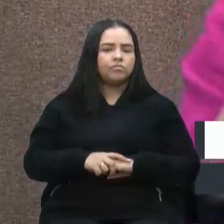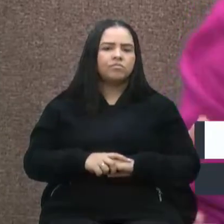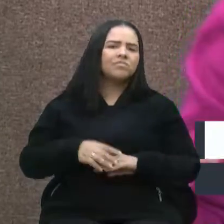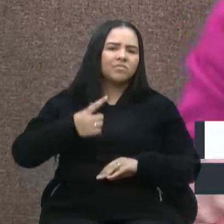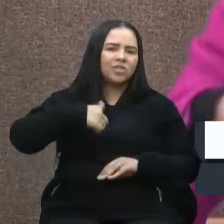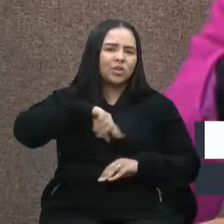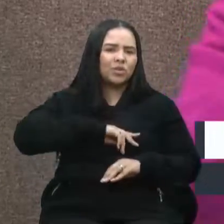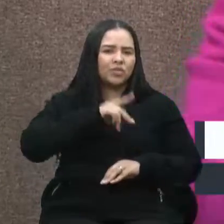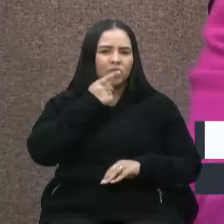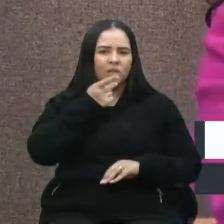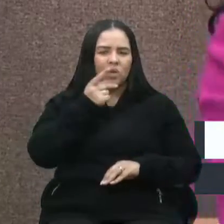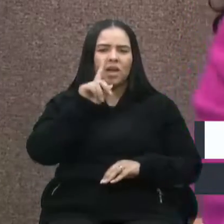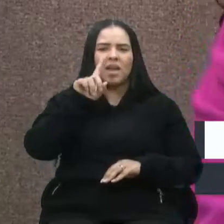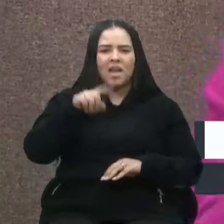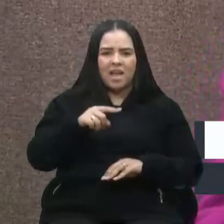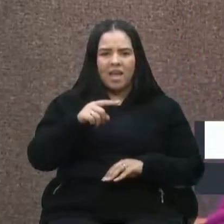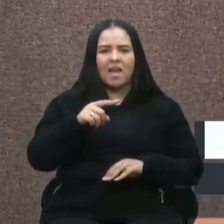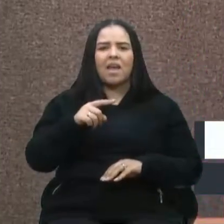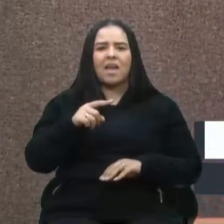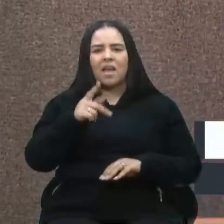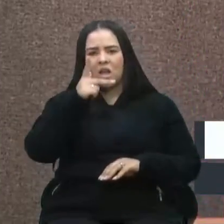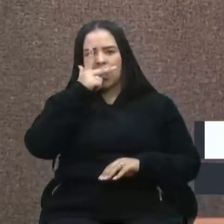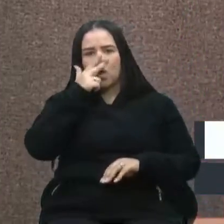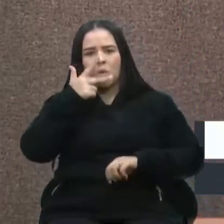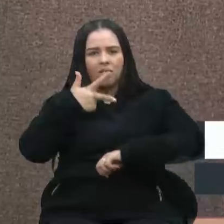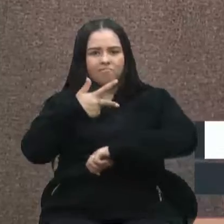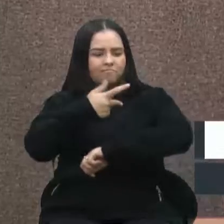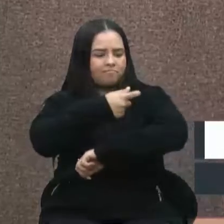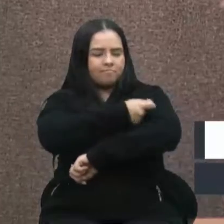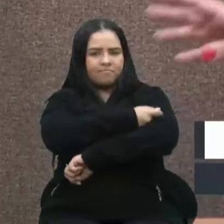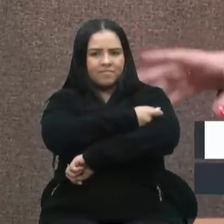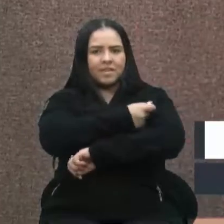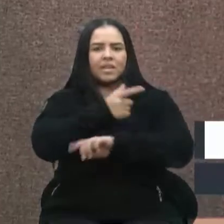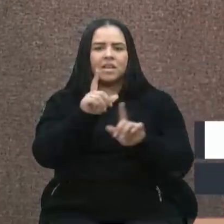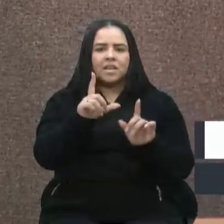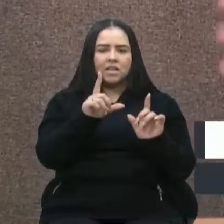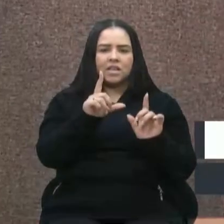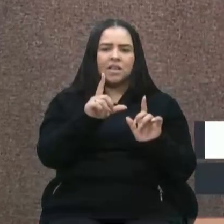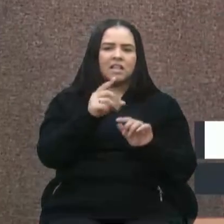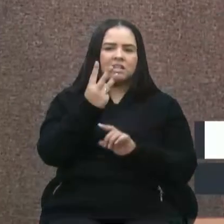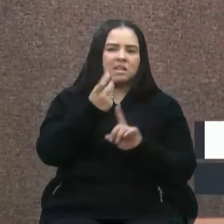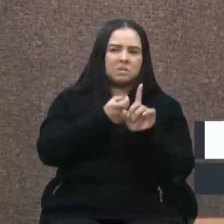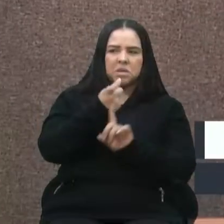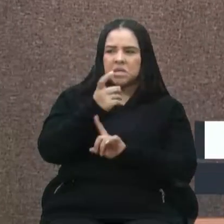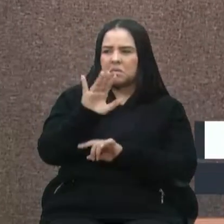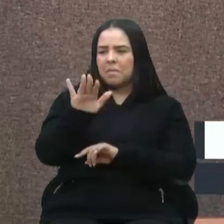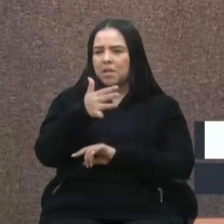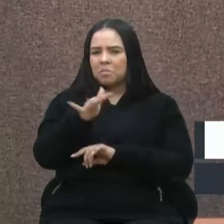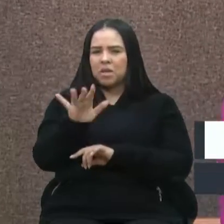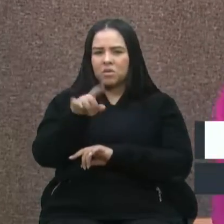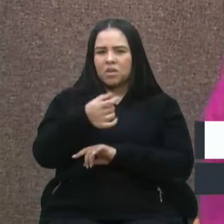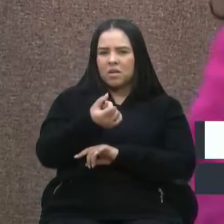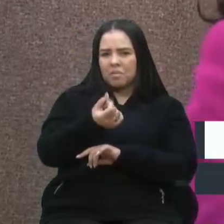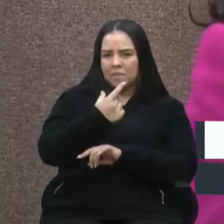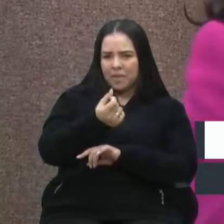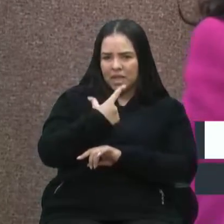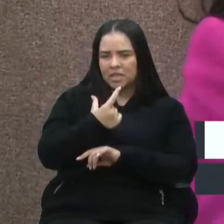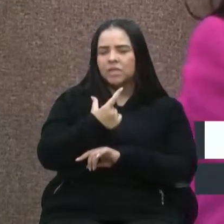já falou isso são geralmente injeções que inibem aí o desejo sexual são administradas a cada três meses mais ou menos enfim